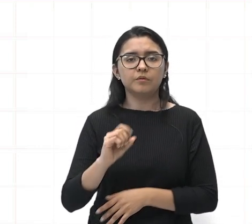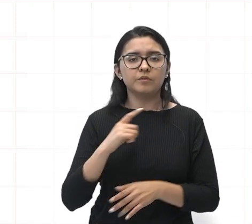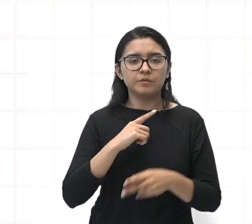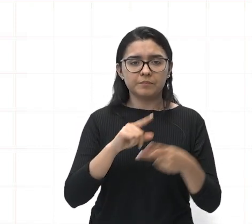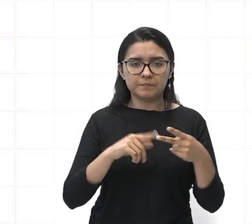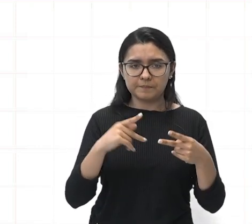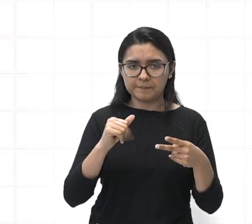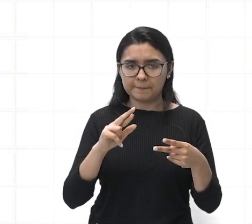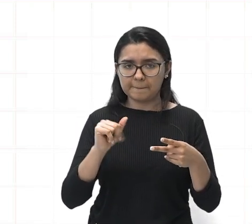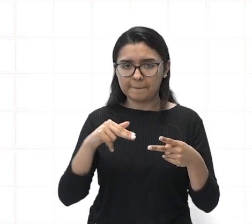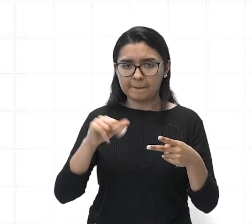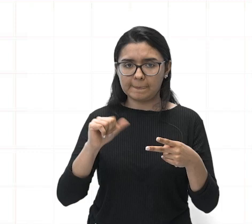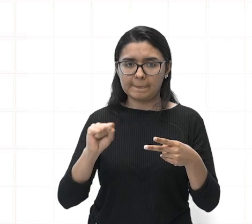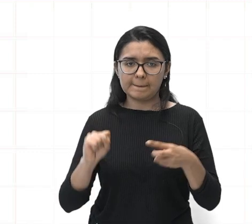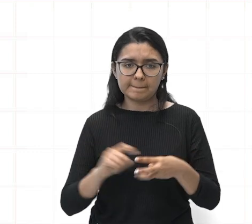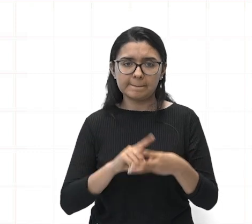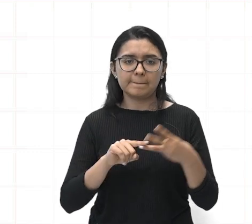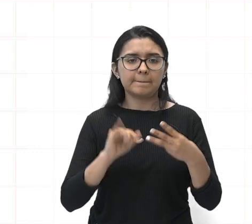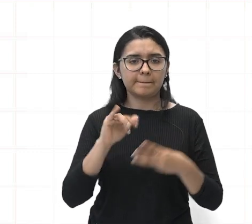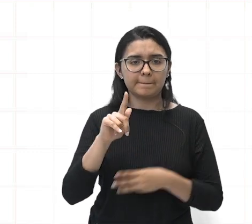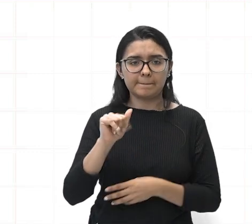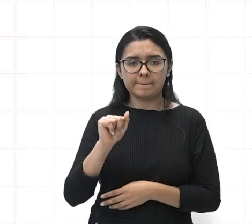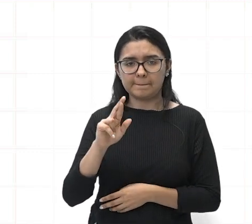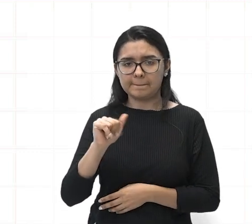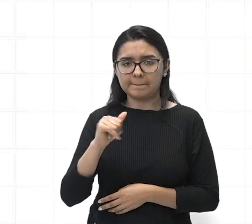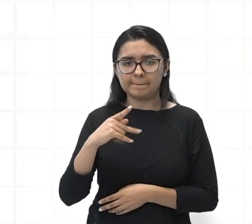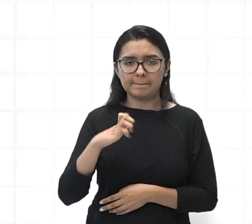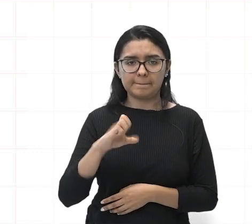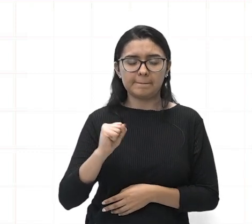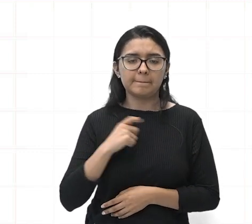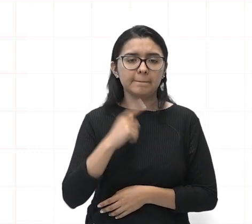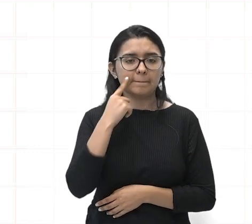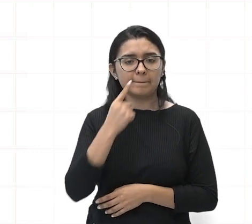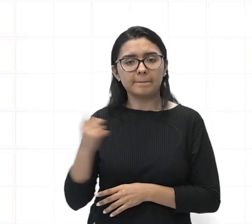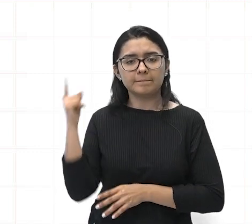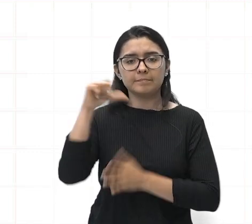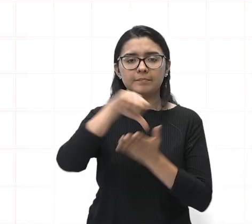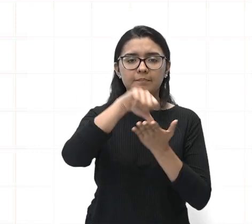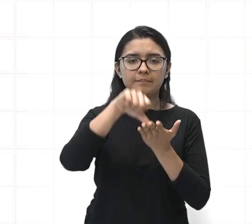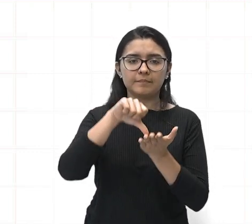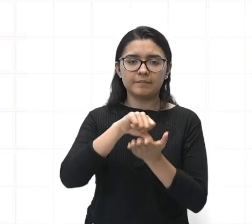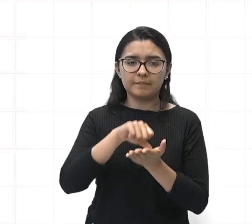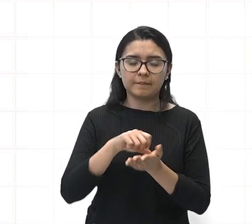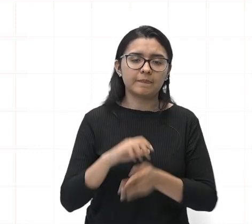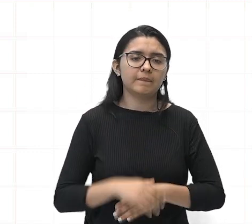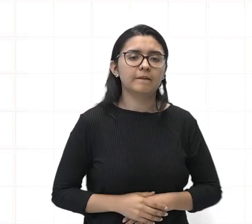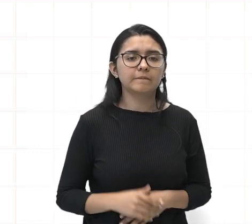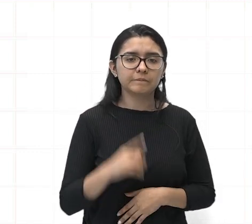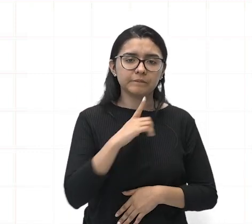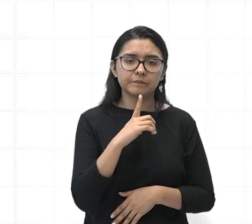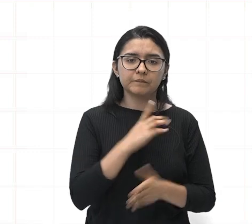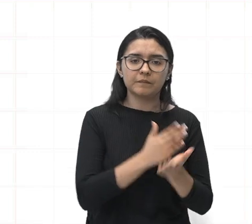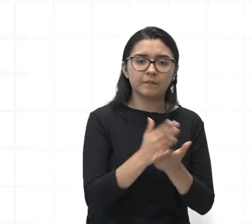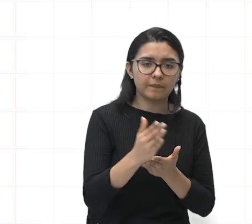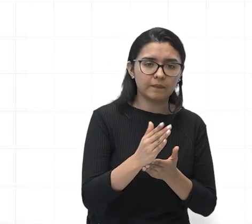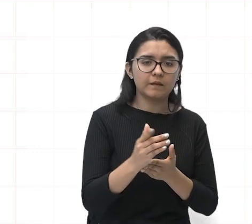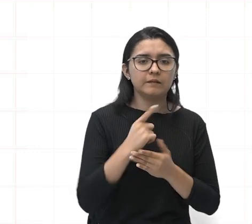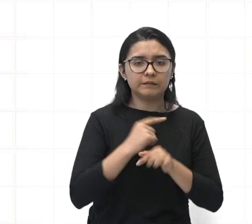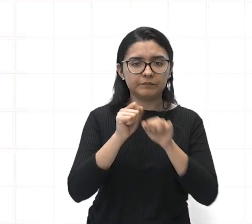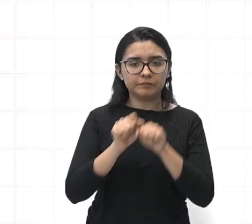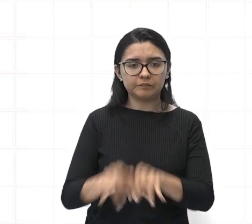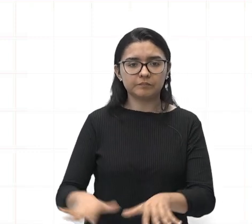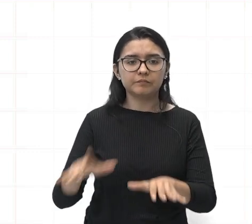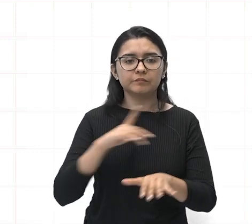os rios afluentes, né? No sentido, a gente acompanha aí nesse mapa, no sentido da nascente até a foz,